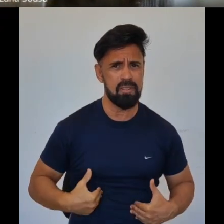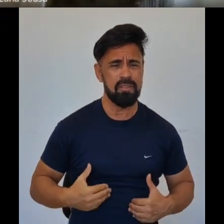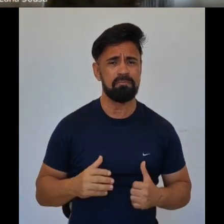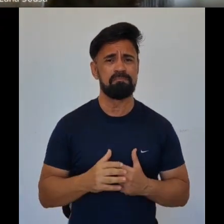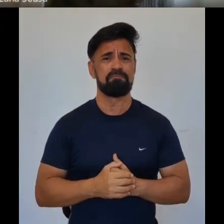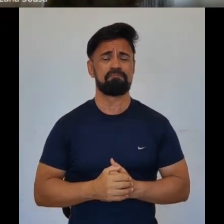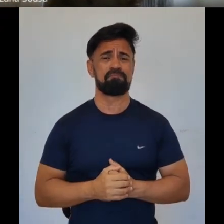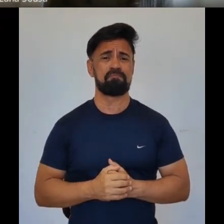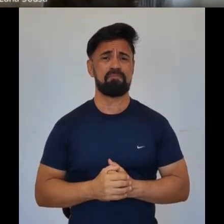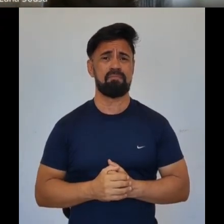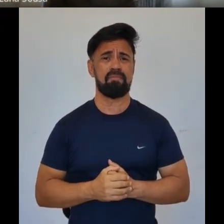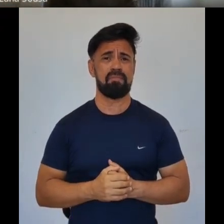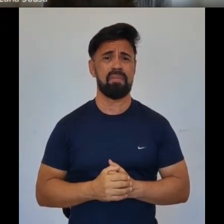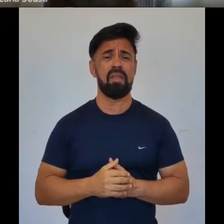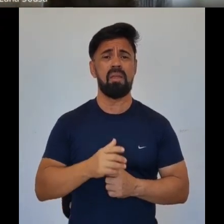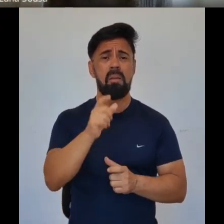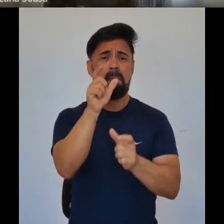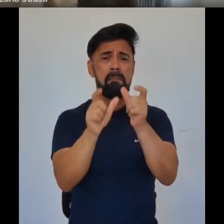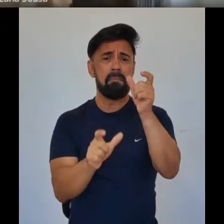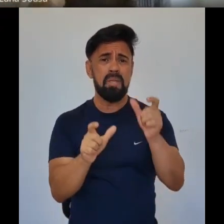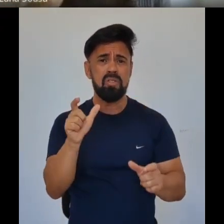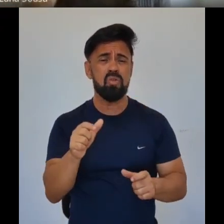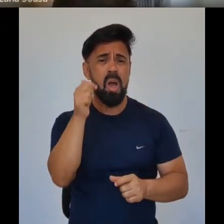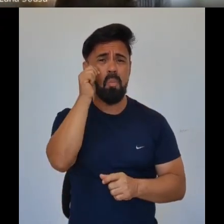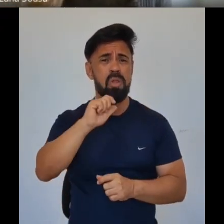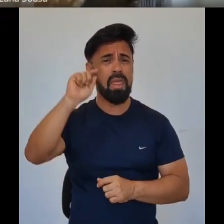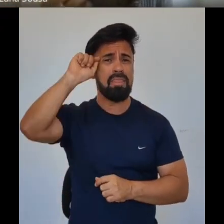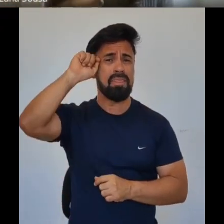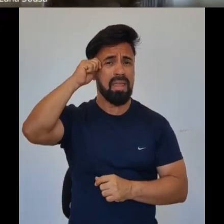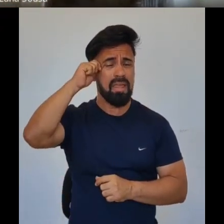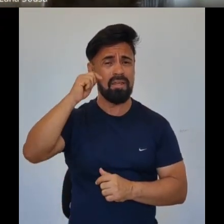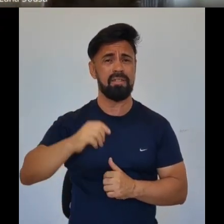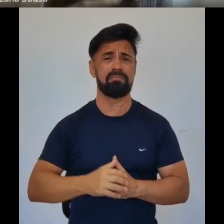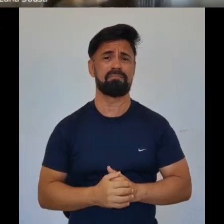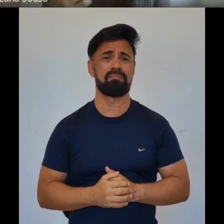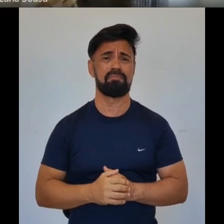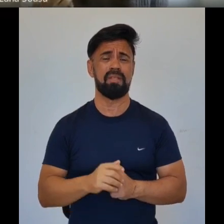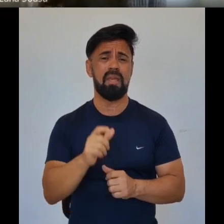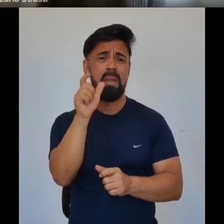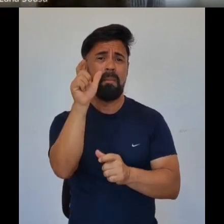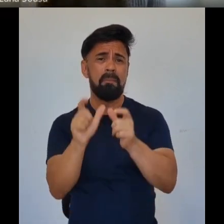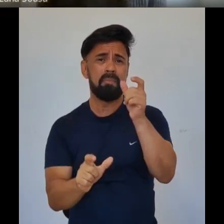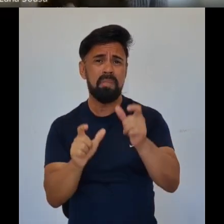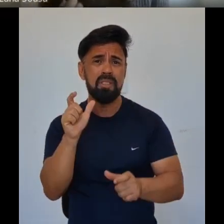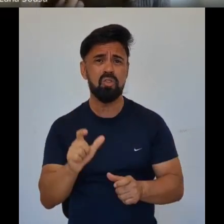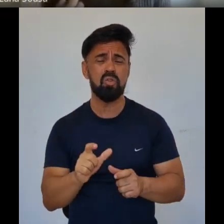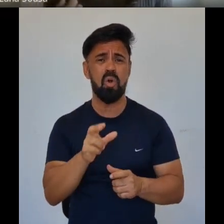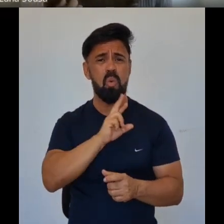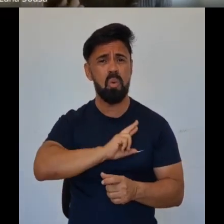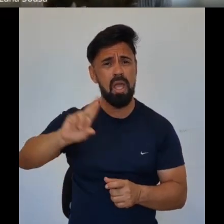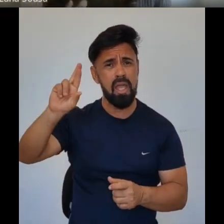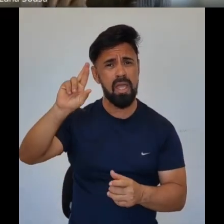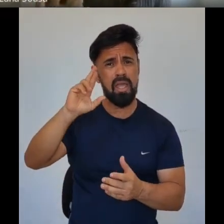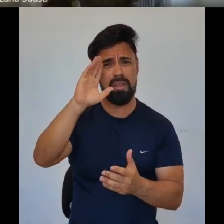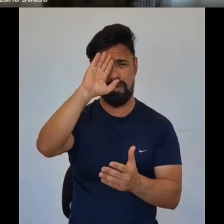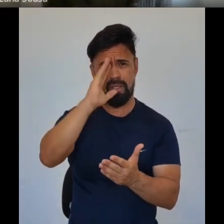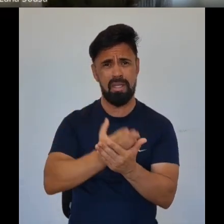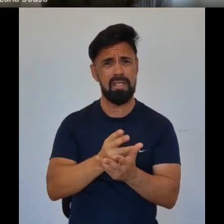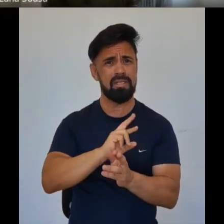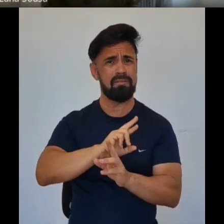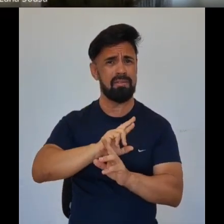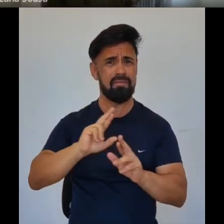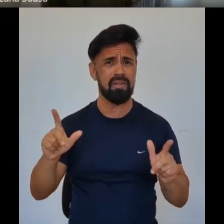com deficiência física, né? Temos representados também uma mulher negra, pessoas com